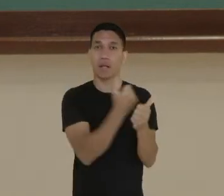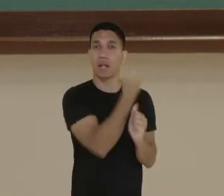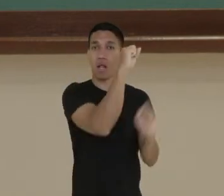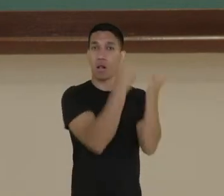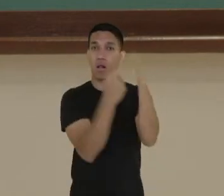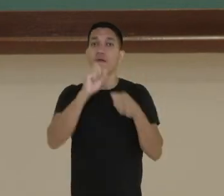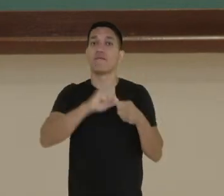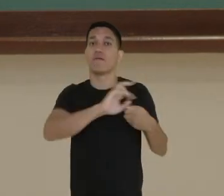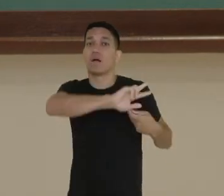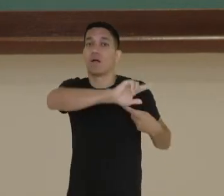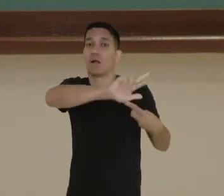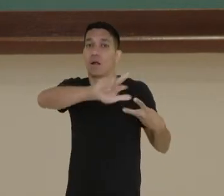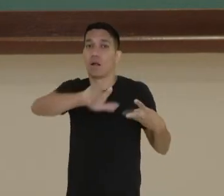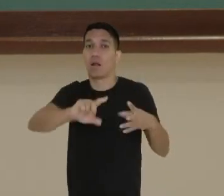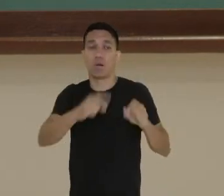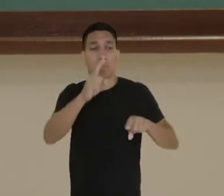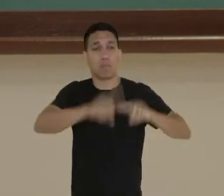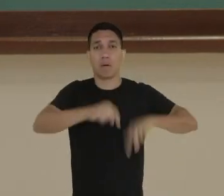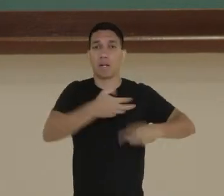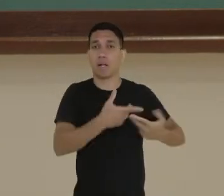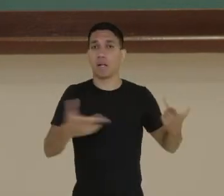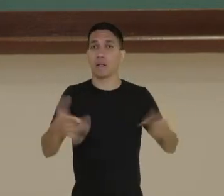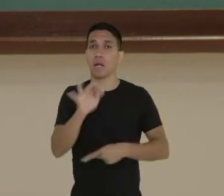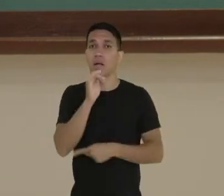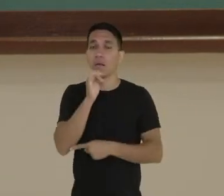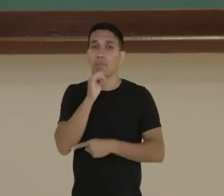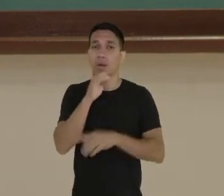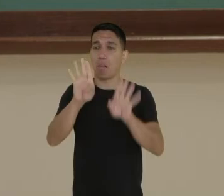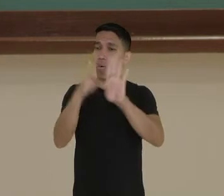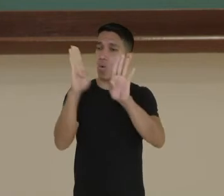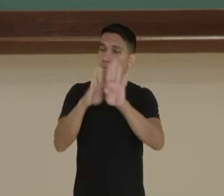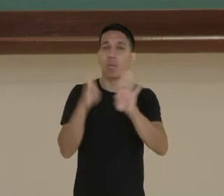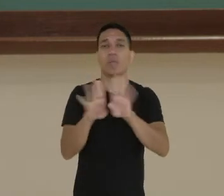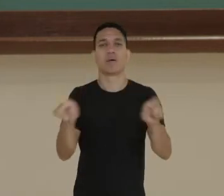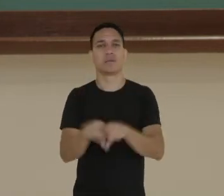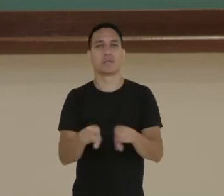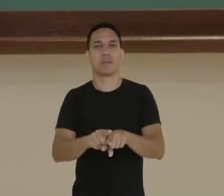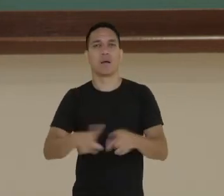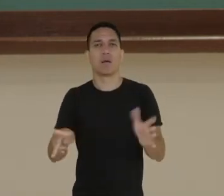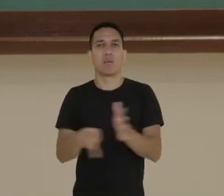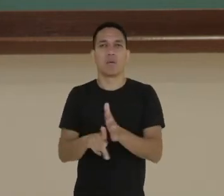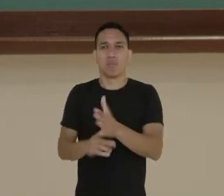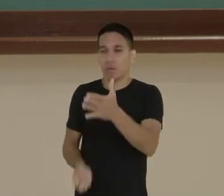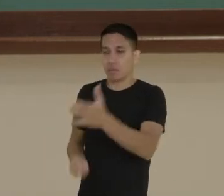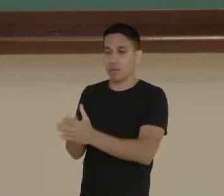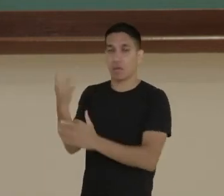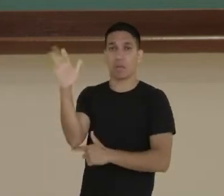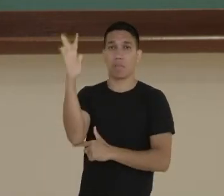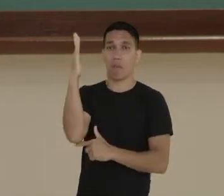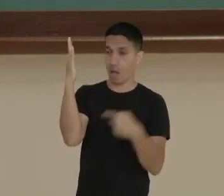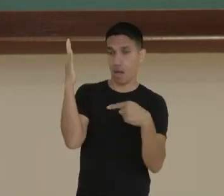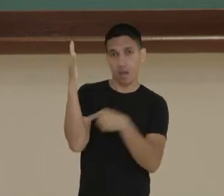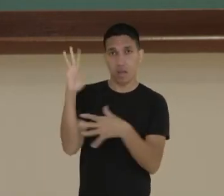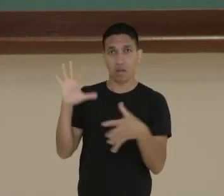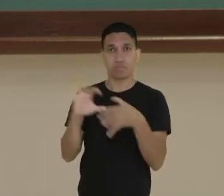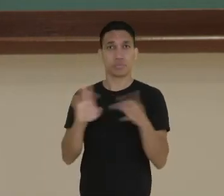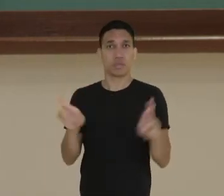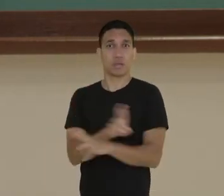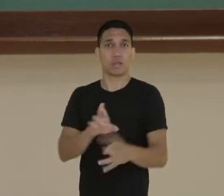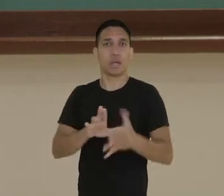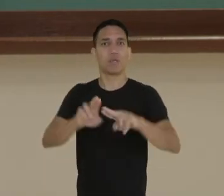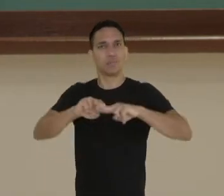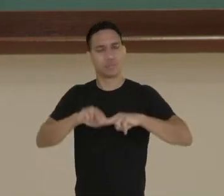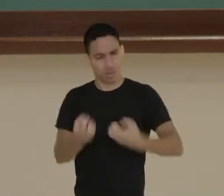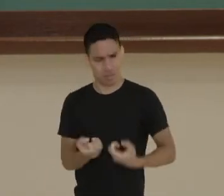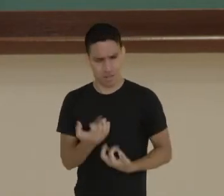poder fazer produtos, né, por exemplo, portas, né, ou seja, produtos de origem madeireira. Certo? Ou seja, o vapor